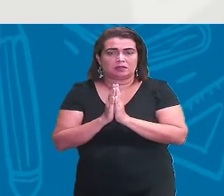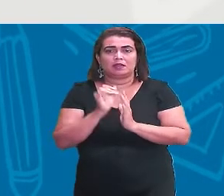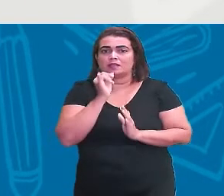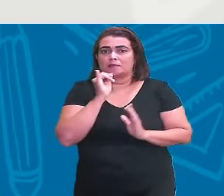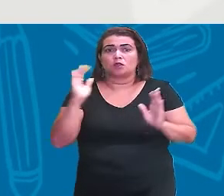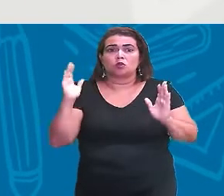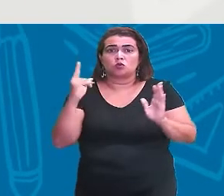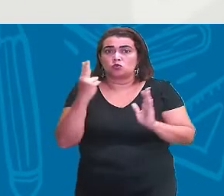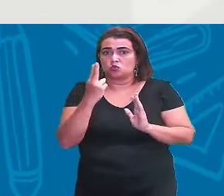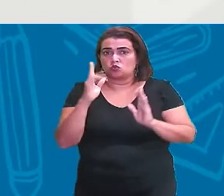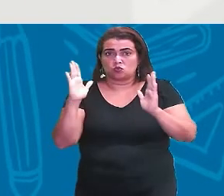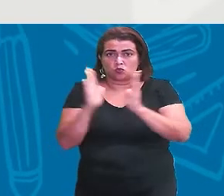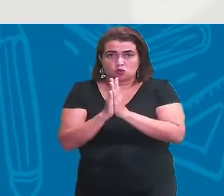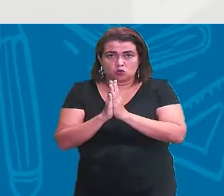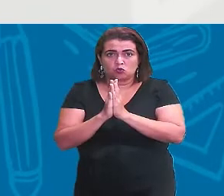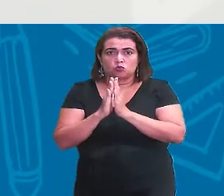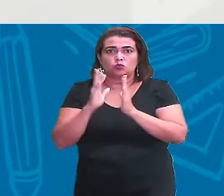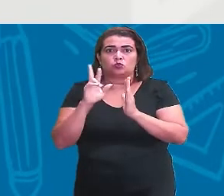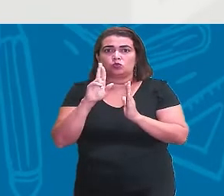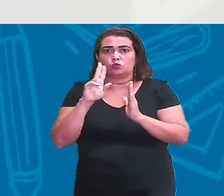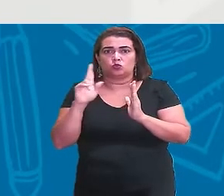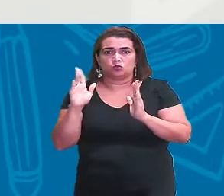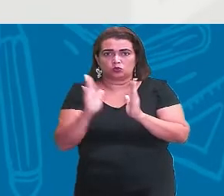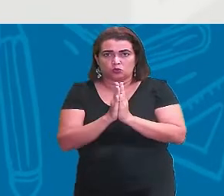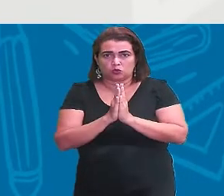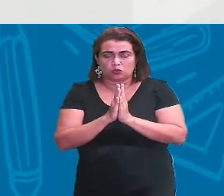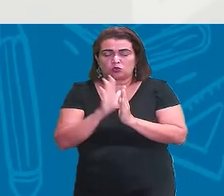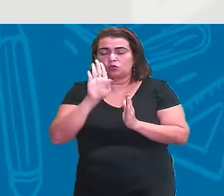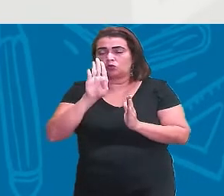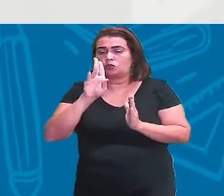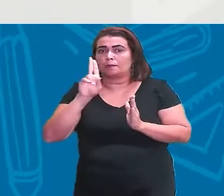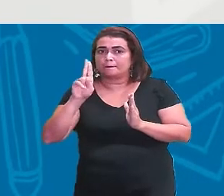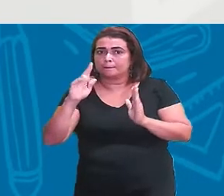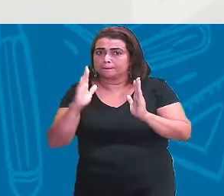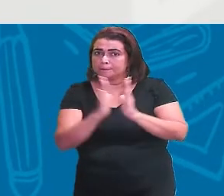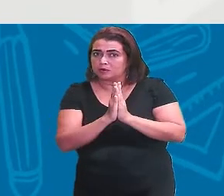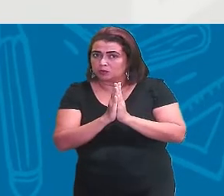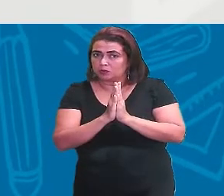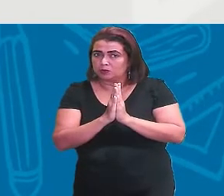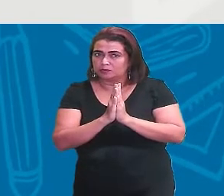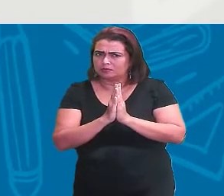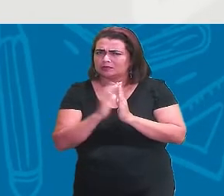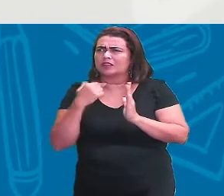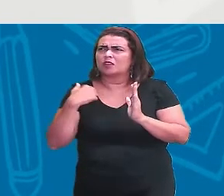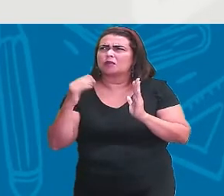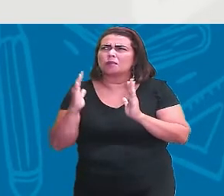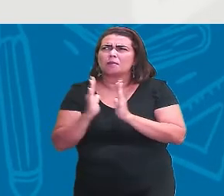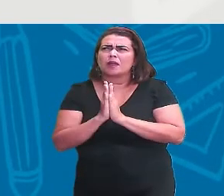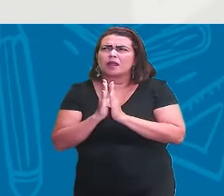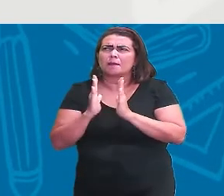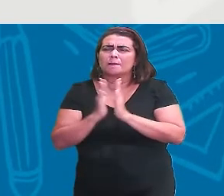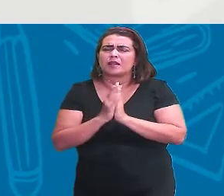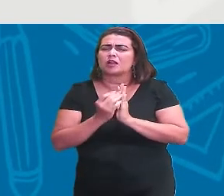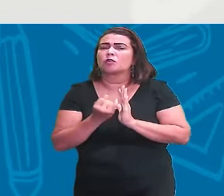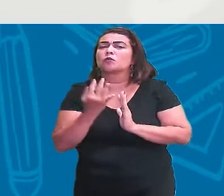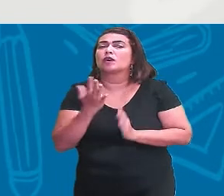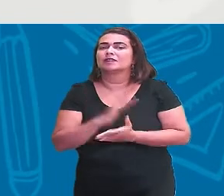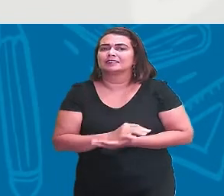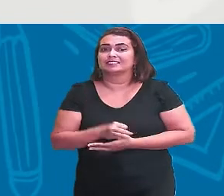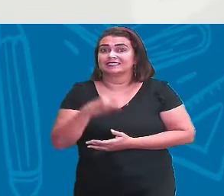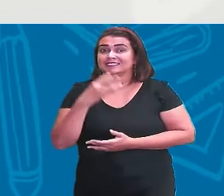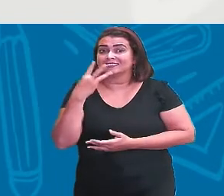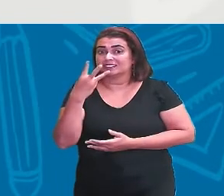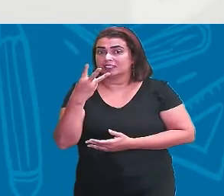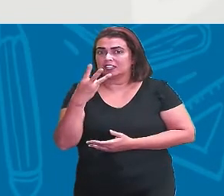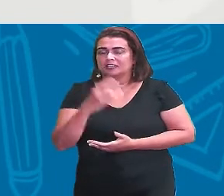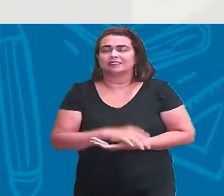ó, u, ru, bu. Quantas vezes eu bati palmas? 3